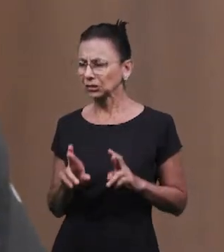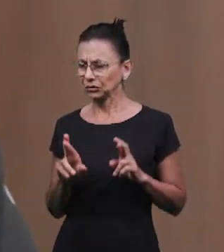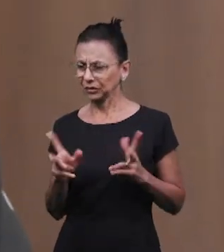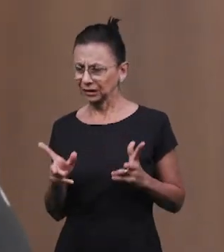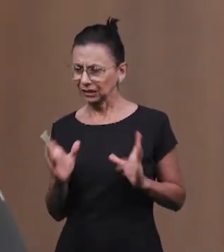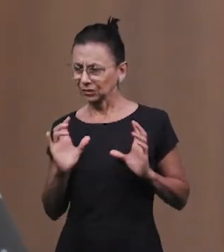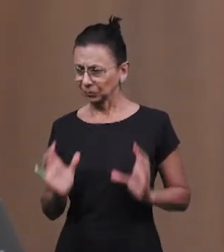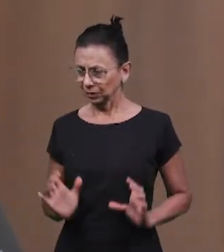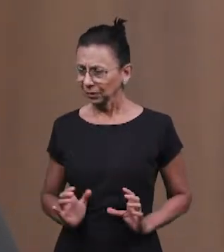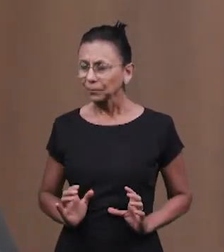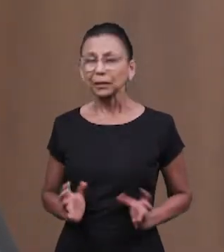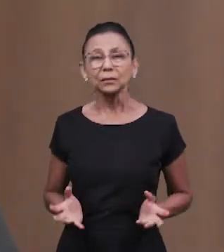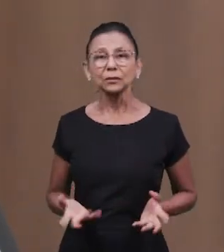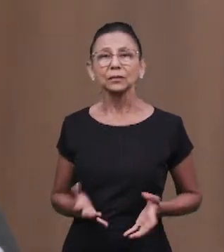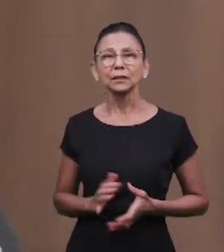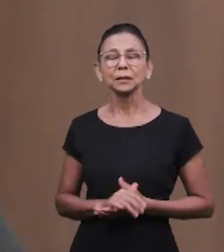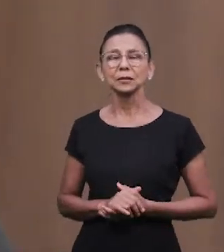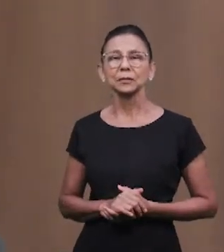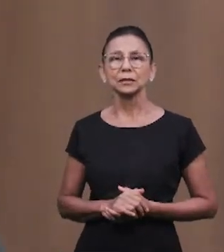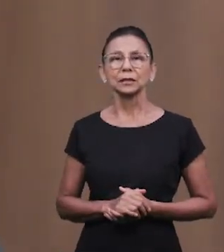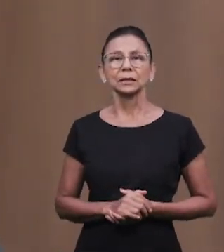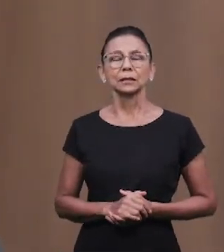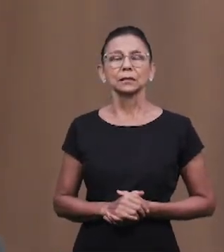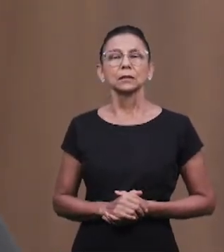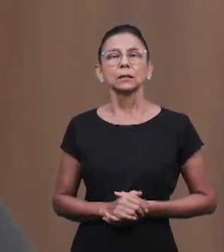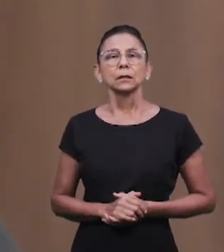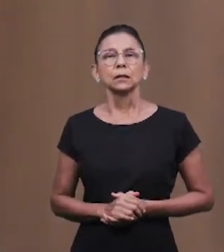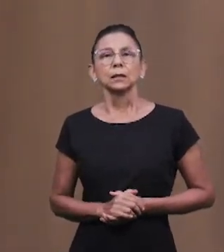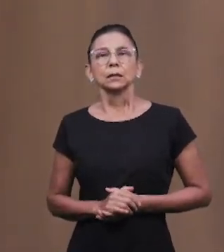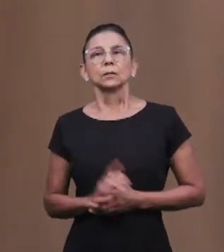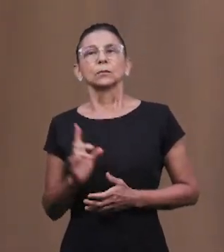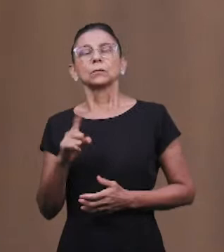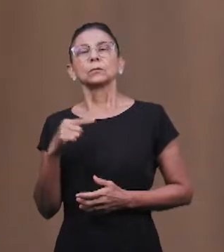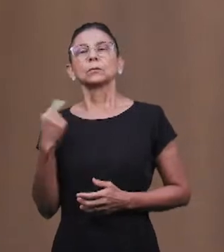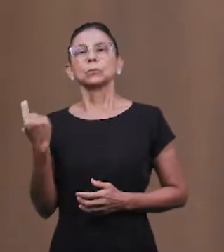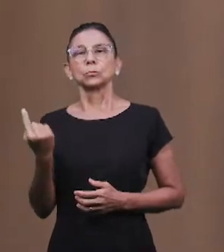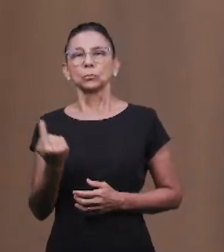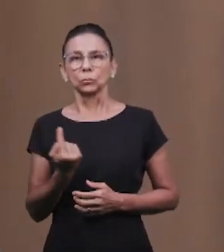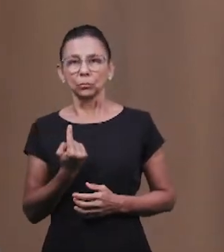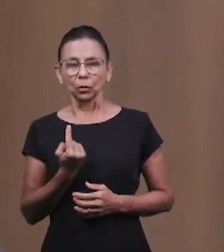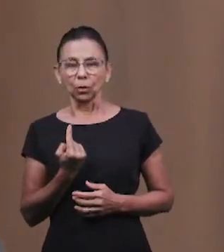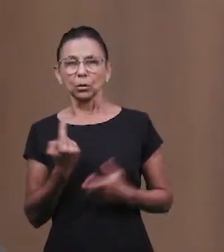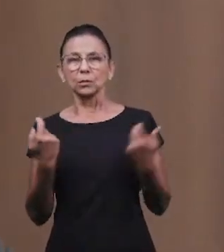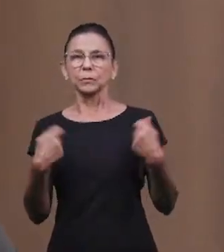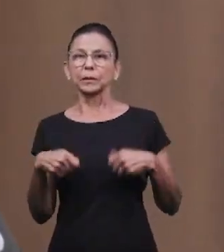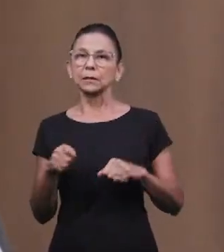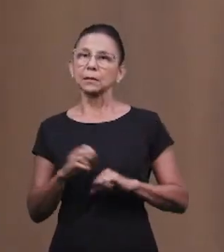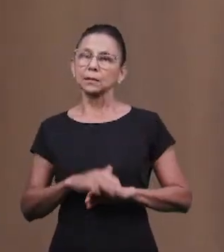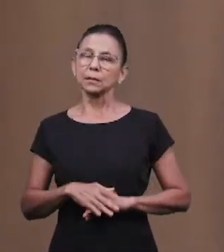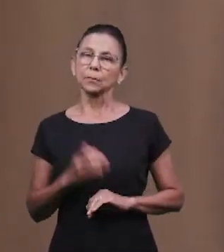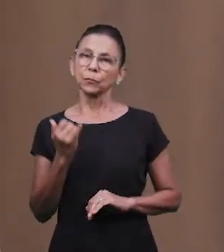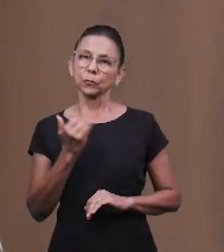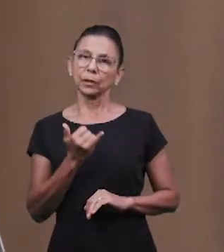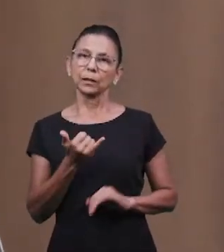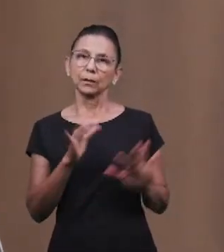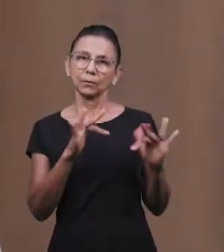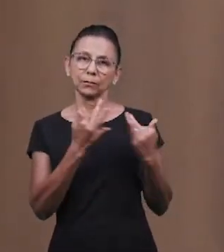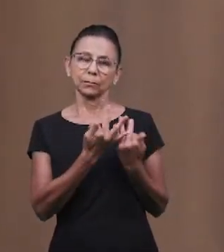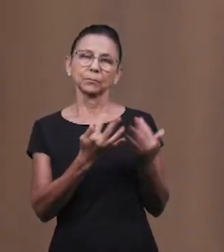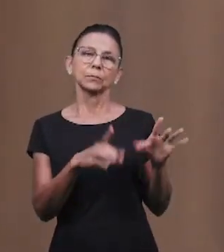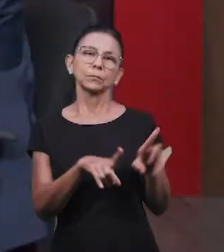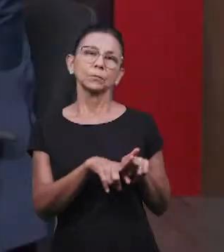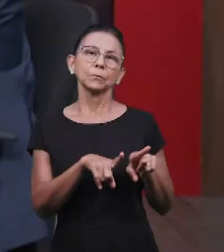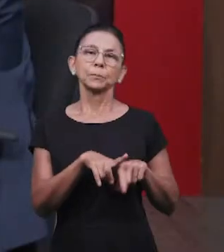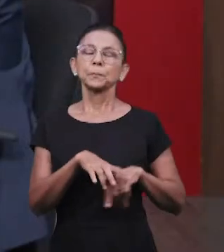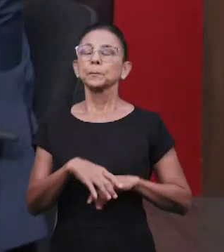mais aparentes, né? Então ali, nesse olhar nosso, levar ao conhecimento dos pais também. Então,